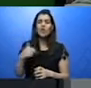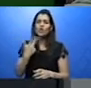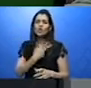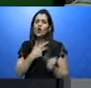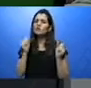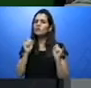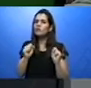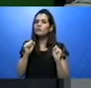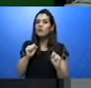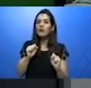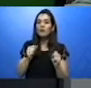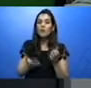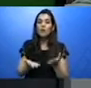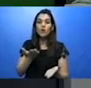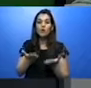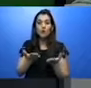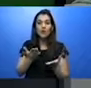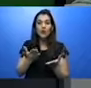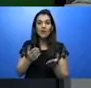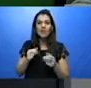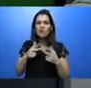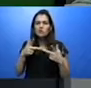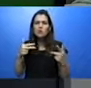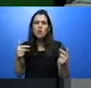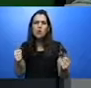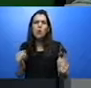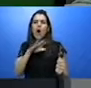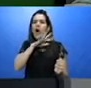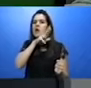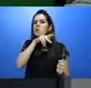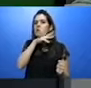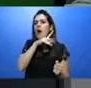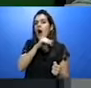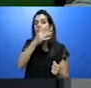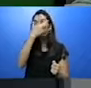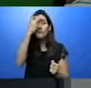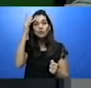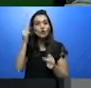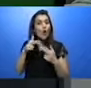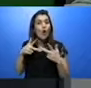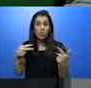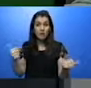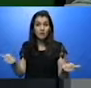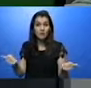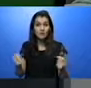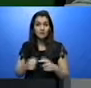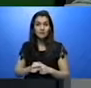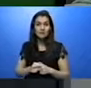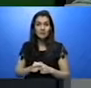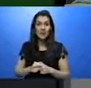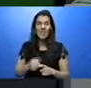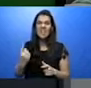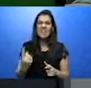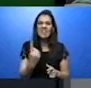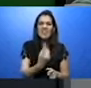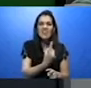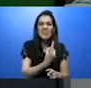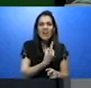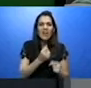de objetos, de animais, de pessoas, entre outras coisas. E para cada tipo, né,